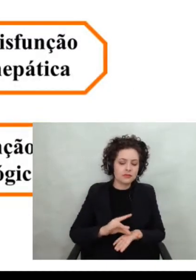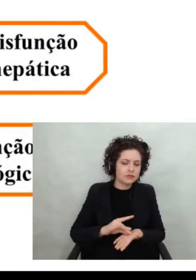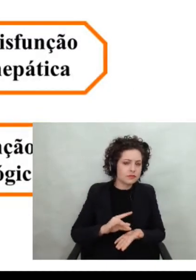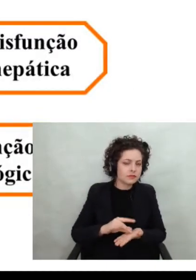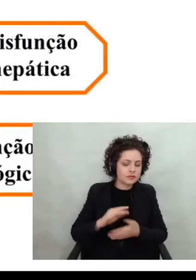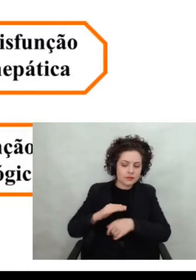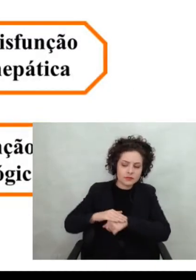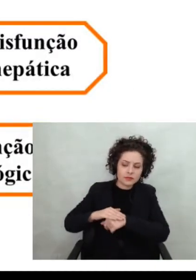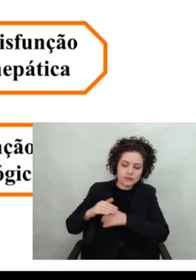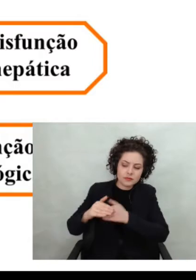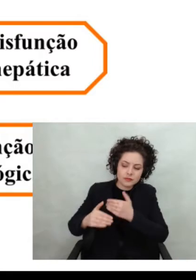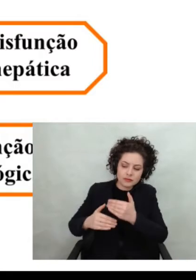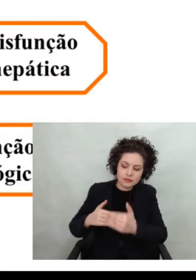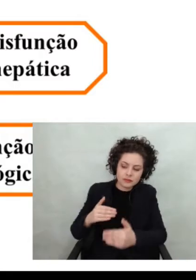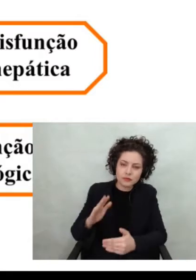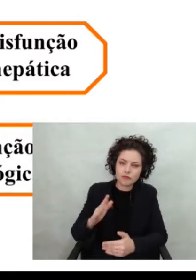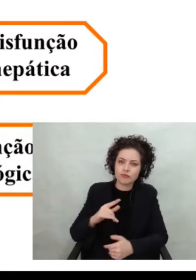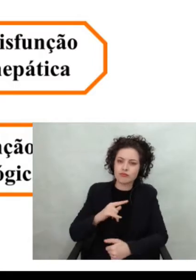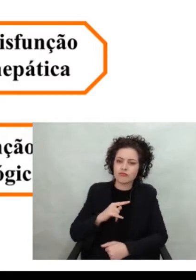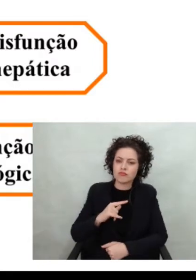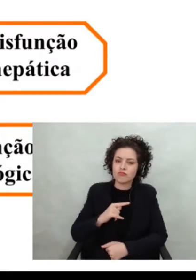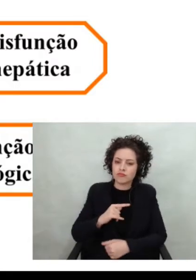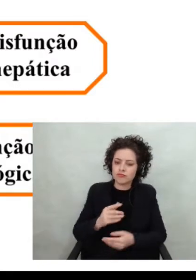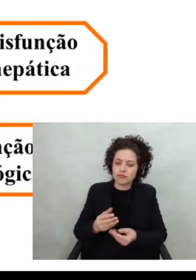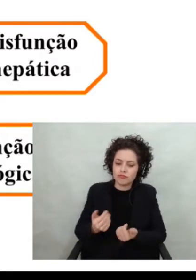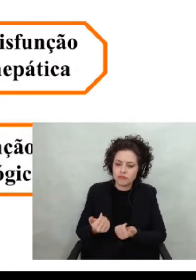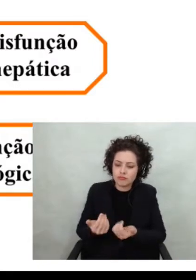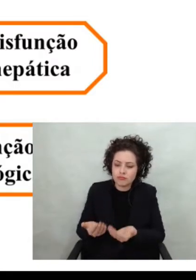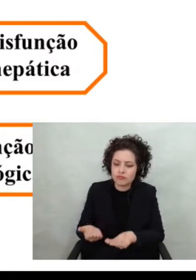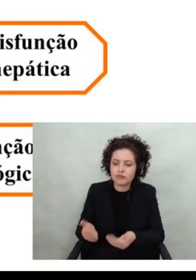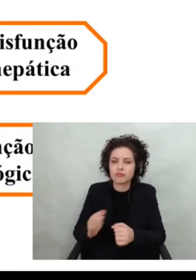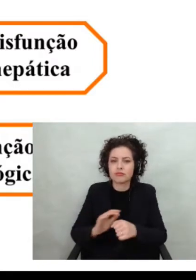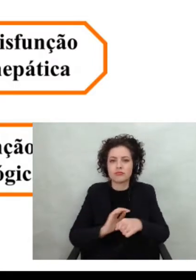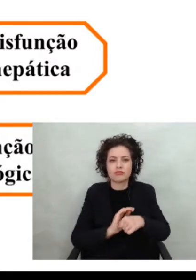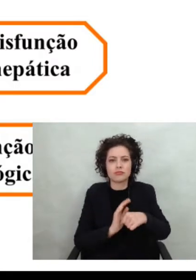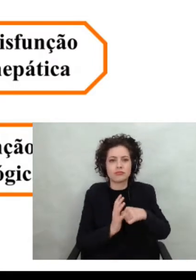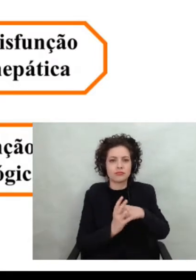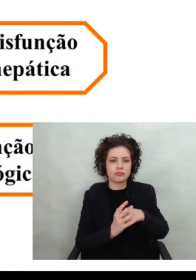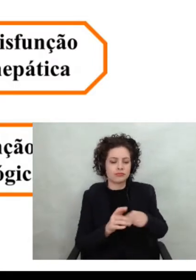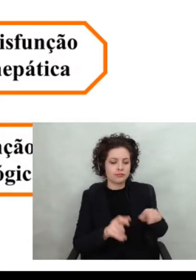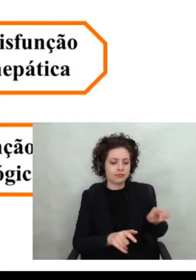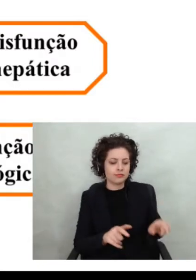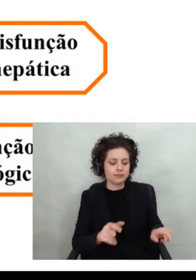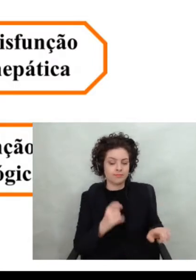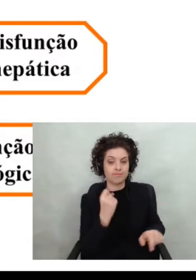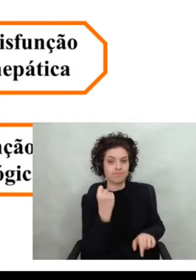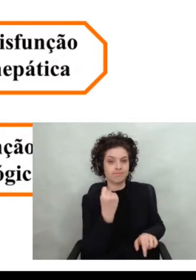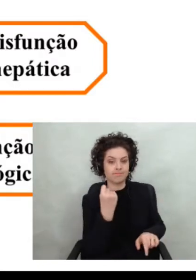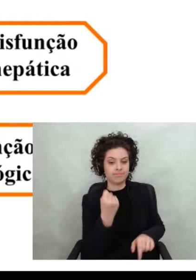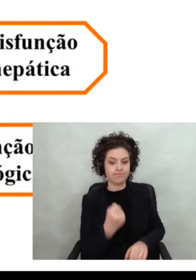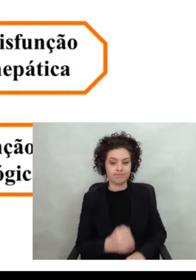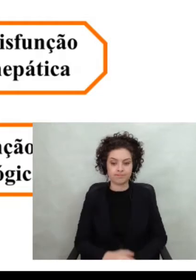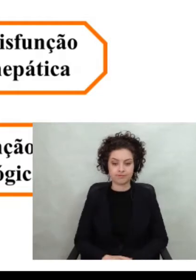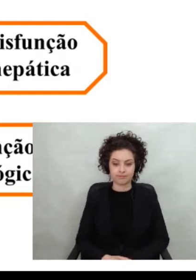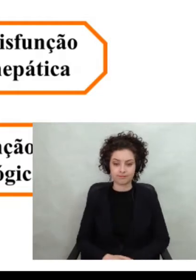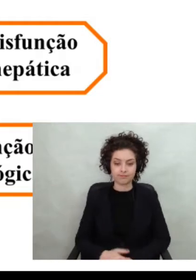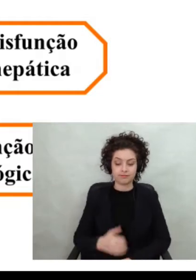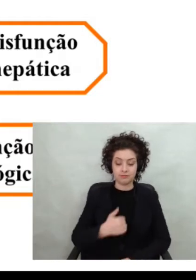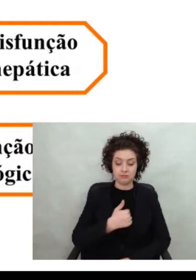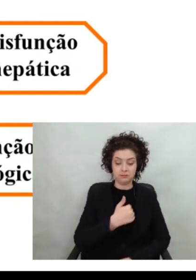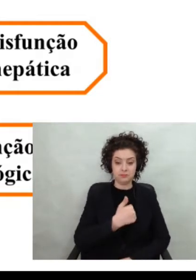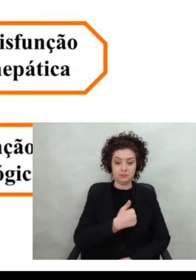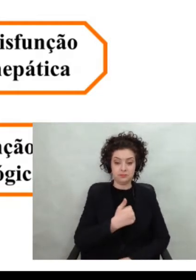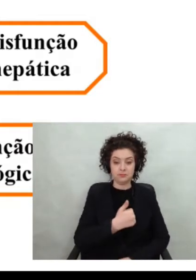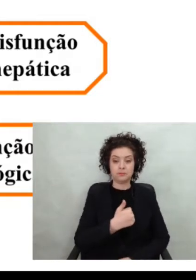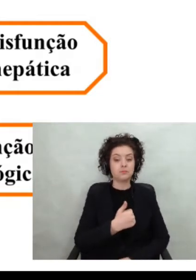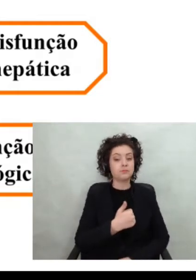nós temos na questão das Covid-19 nos pacientes mais graves. A primeira coisa que nós queríamos dizer é que nós